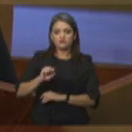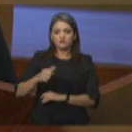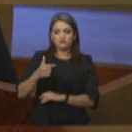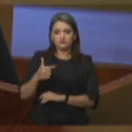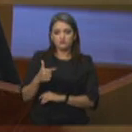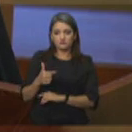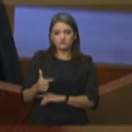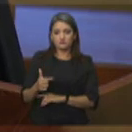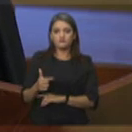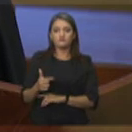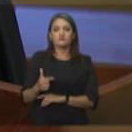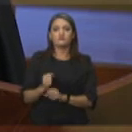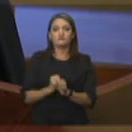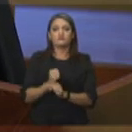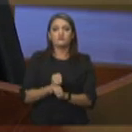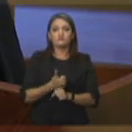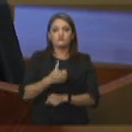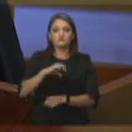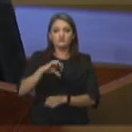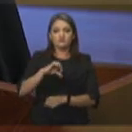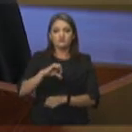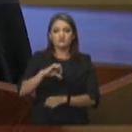9882, de